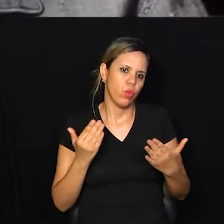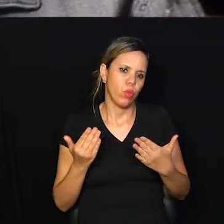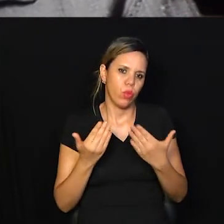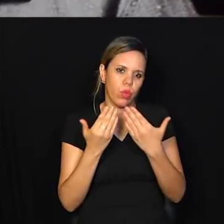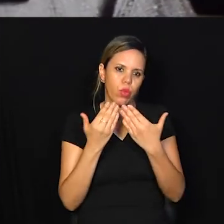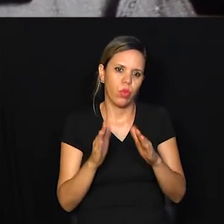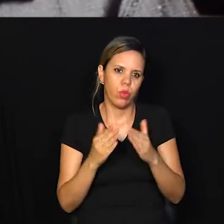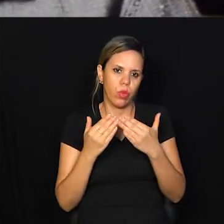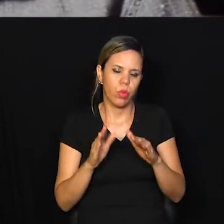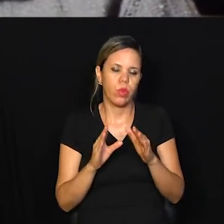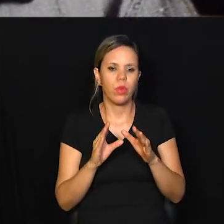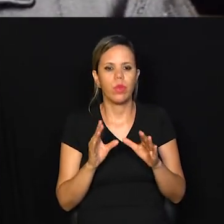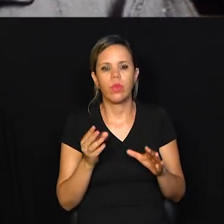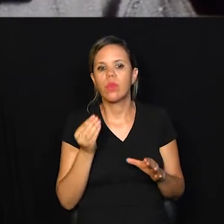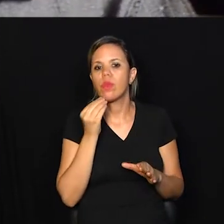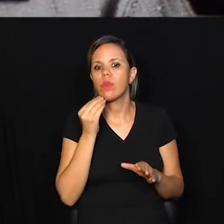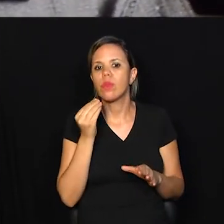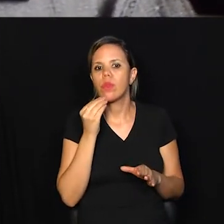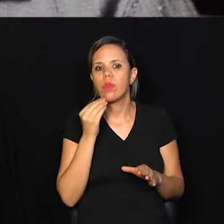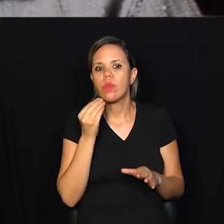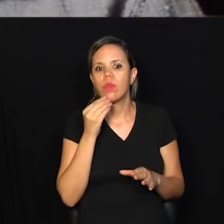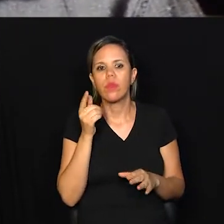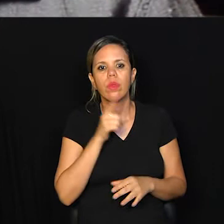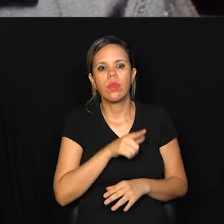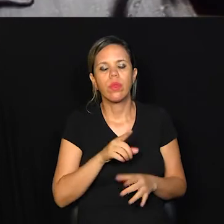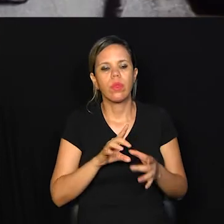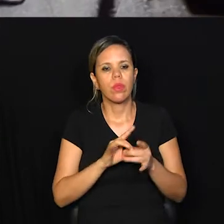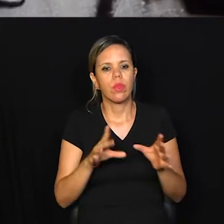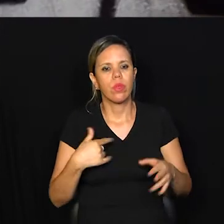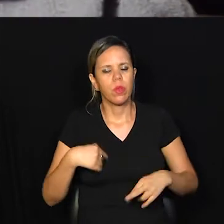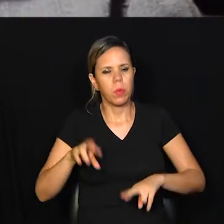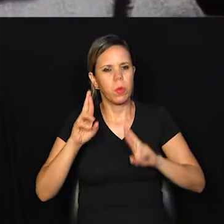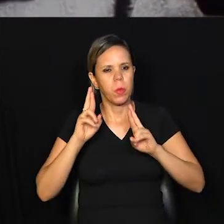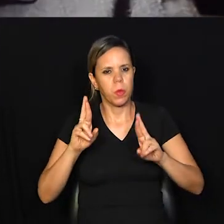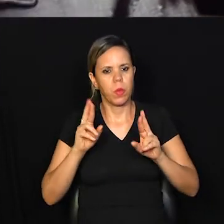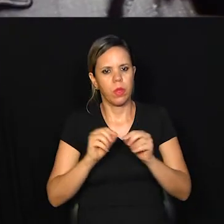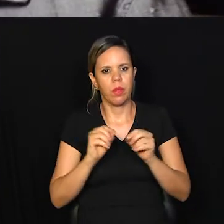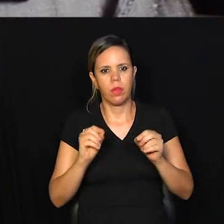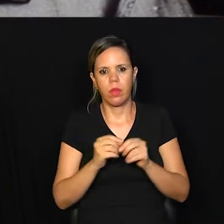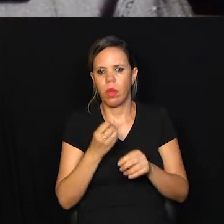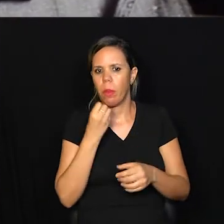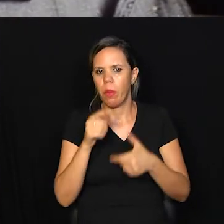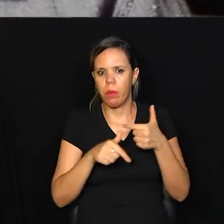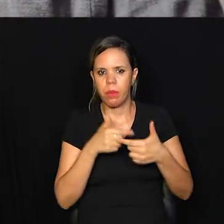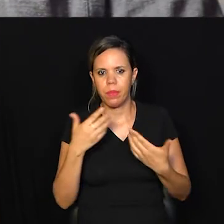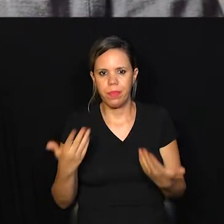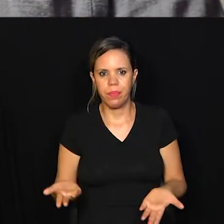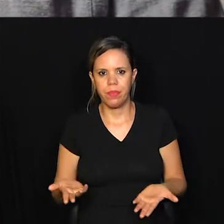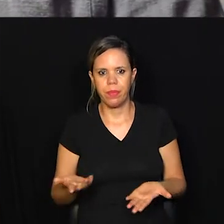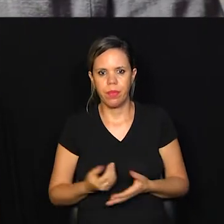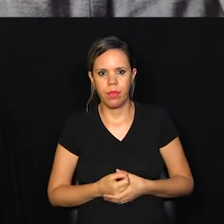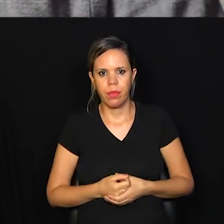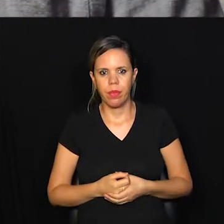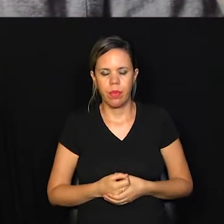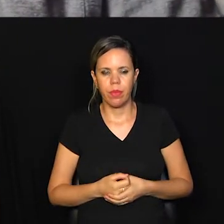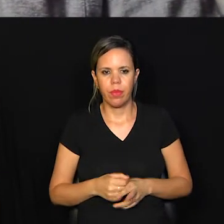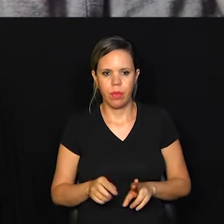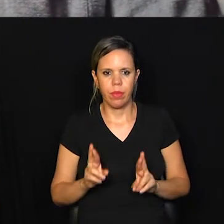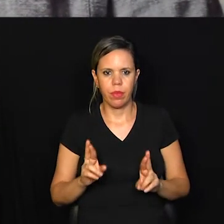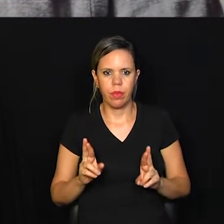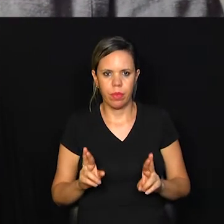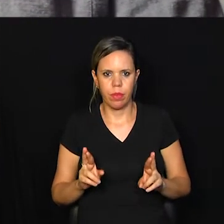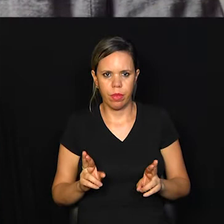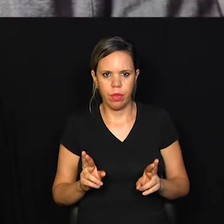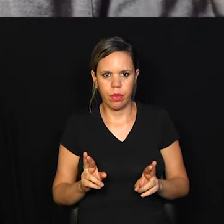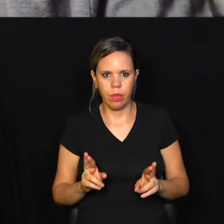abrindo portas. Ele está abrindo portas. E eu torço para que ele faça um bom trabalho. Torço mesmo. Para